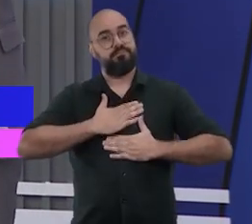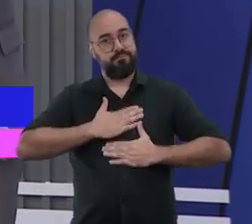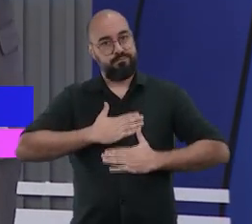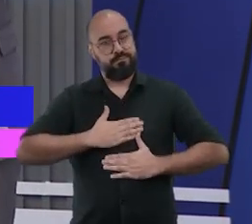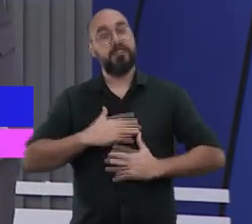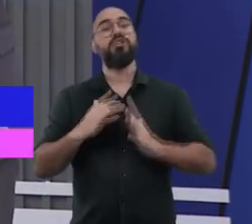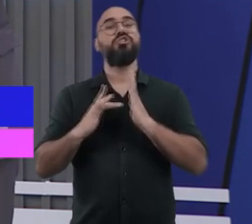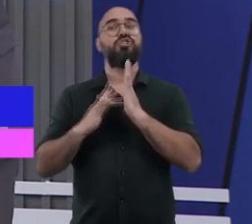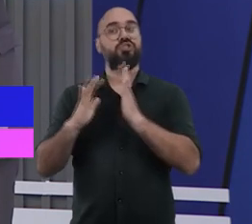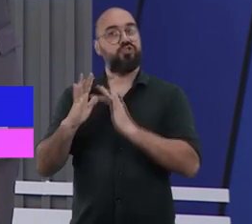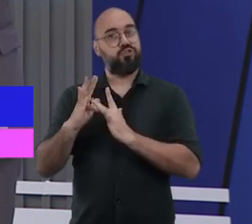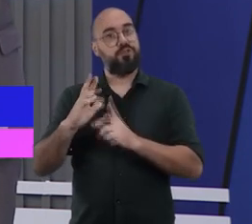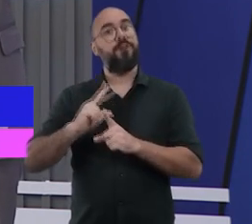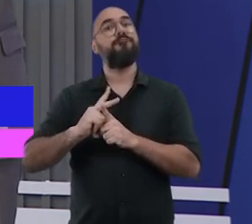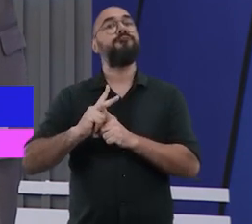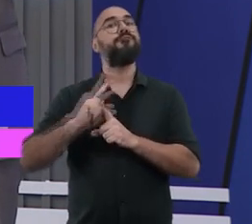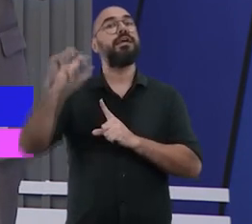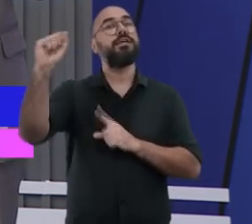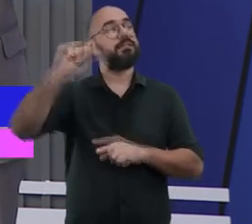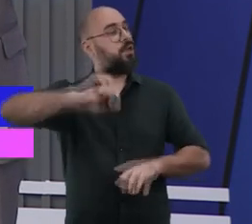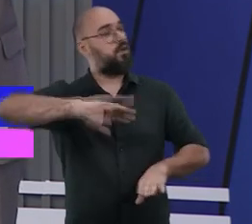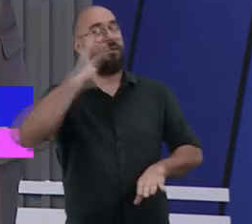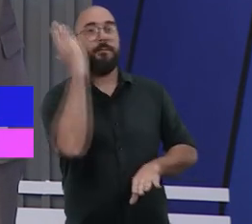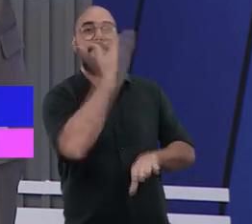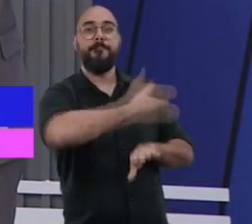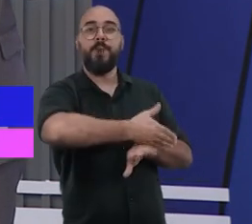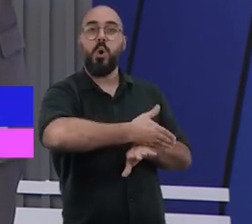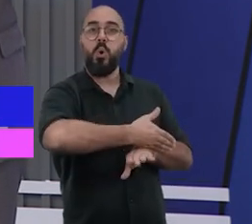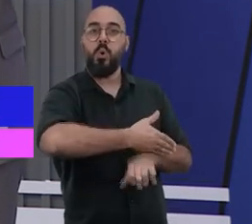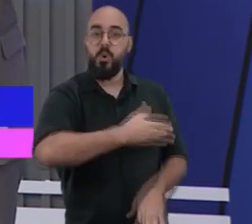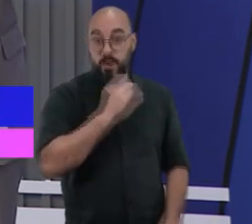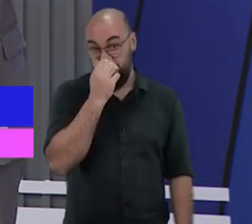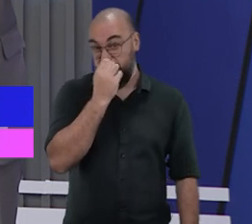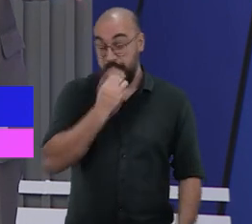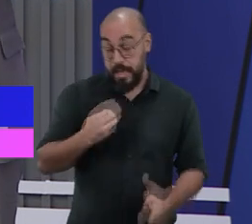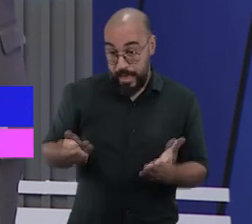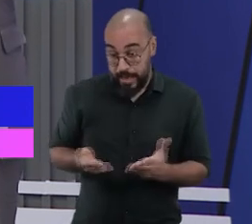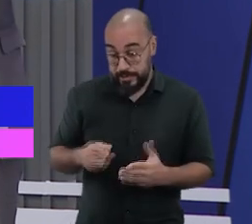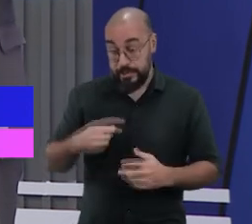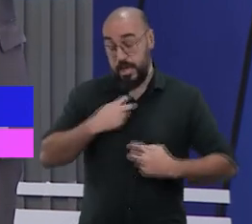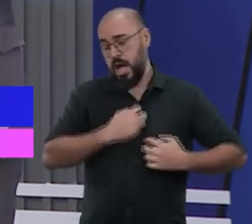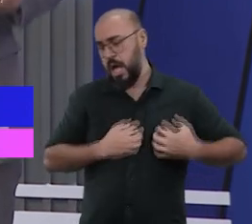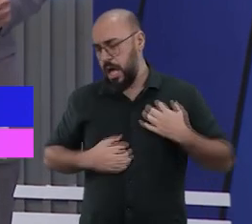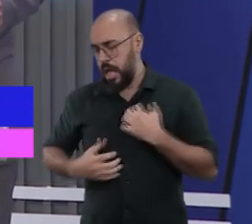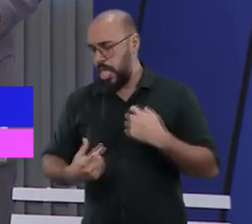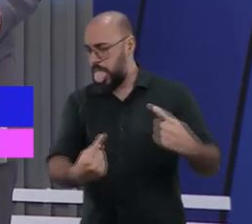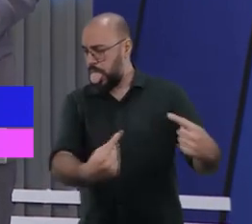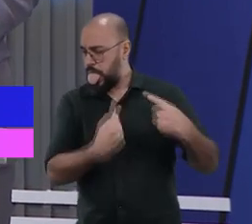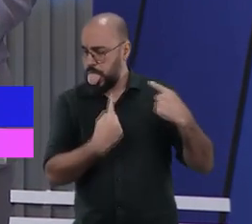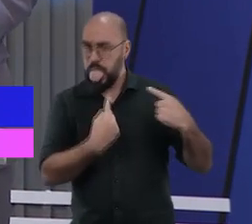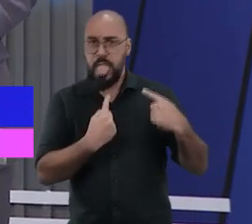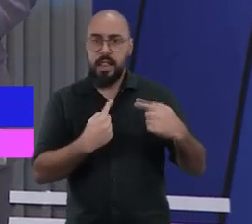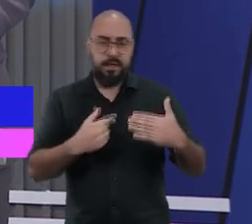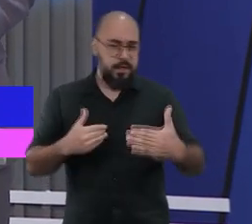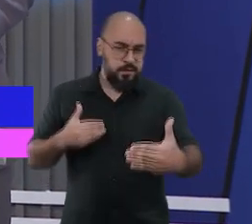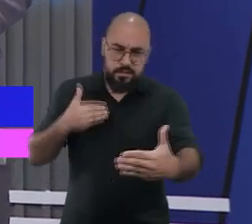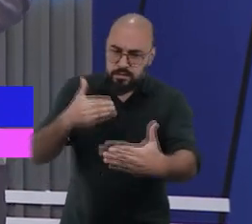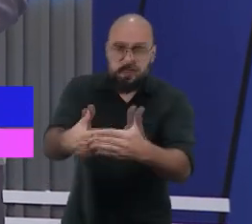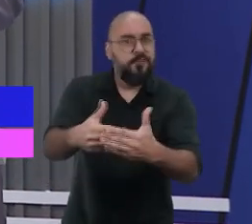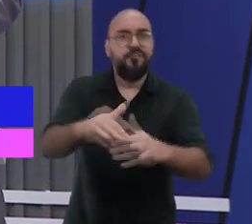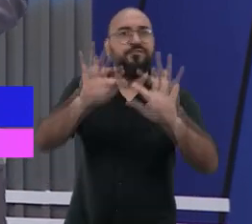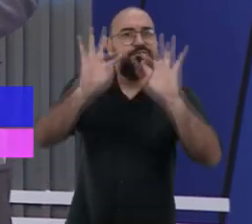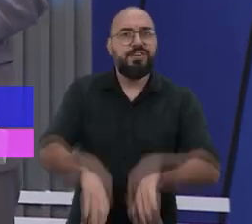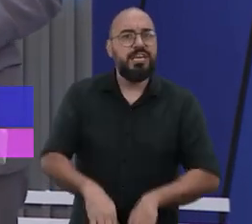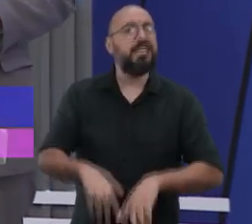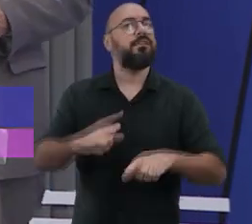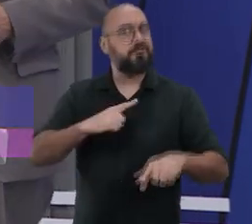ele venceu o mundo. As aflições que nós passamos são aflições momentâneas, que vão terminar. Essa é a garantia que temos na